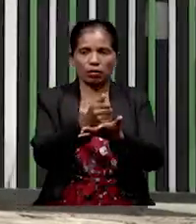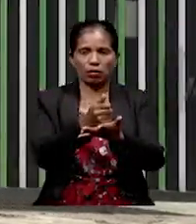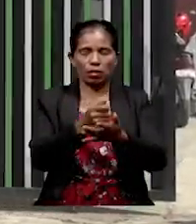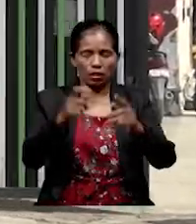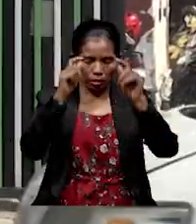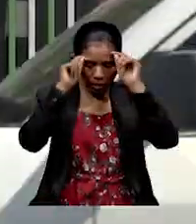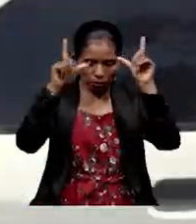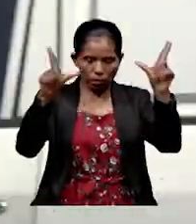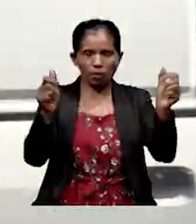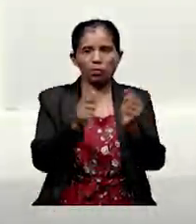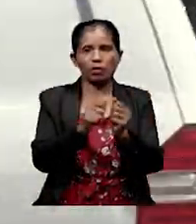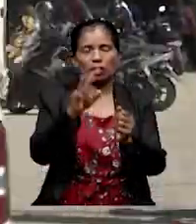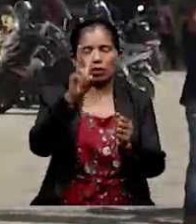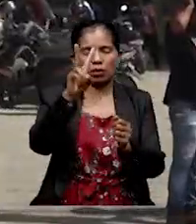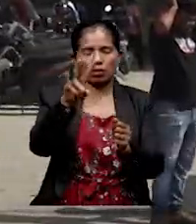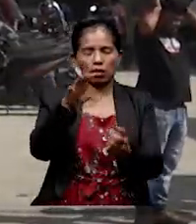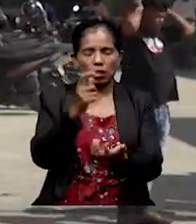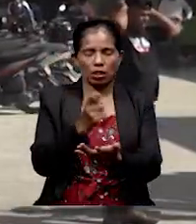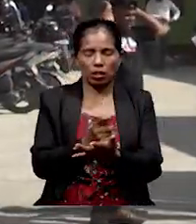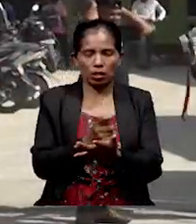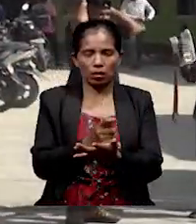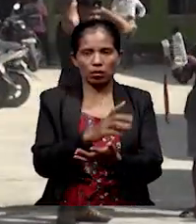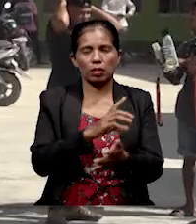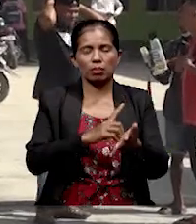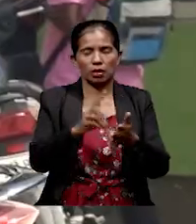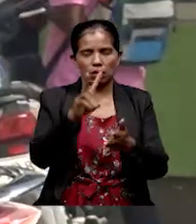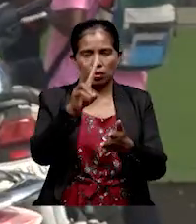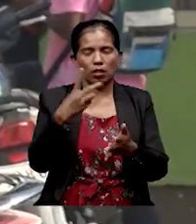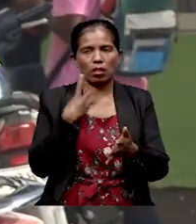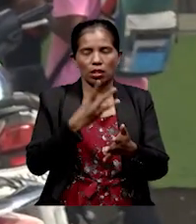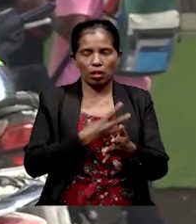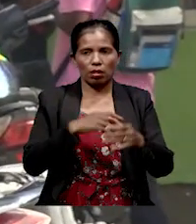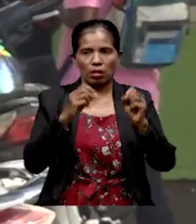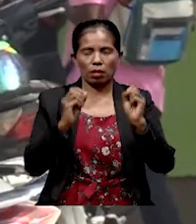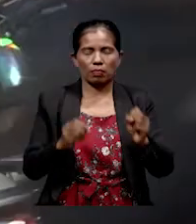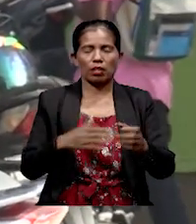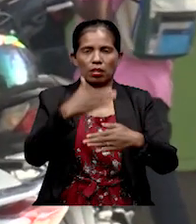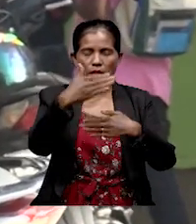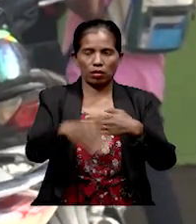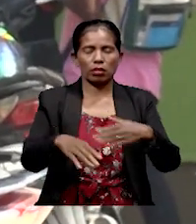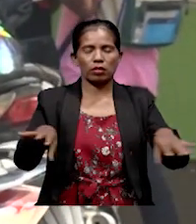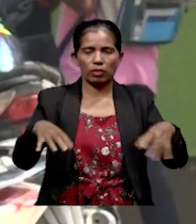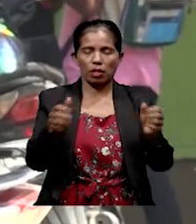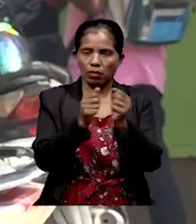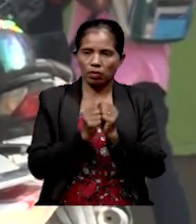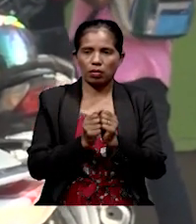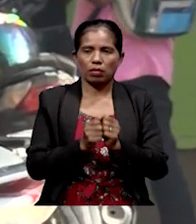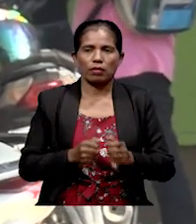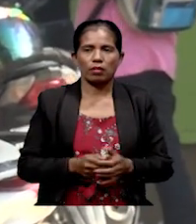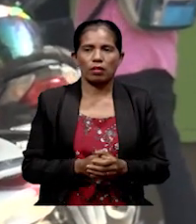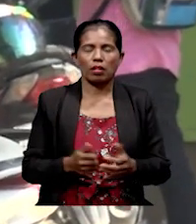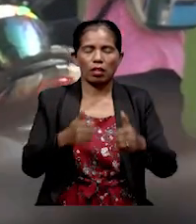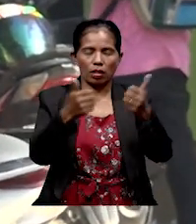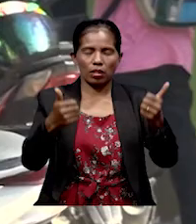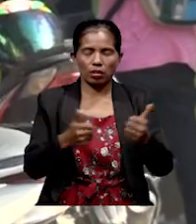ruang kuasa be 2012 servisi ya Qatar. Semana ron gelaran mi konsege ultra pasan kontrat ho agensi